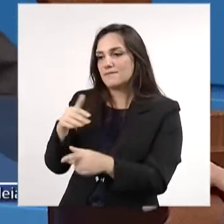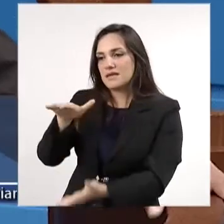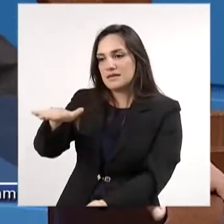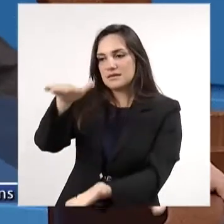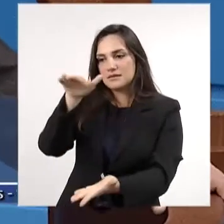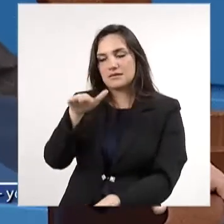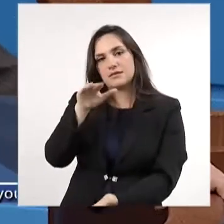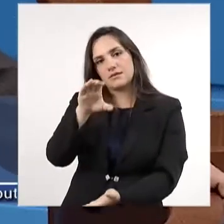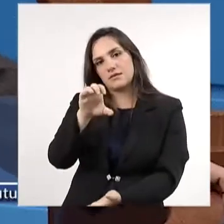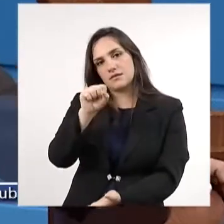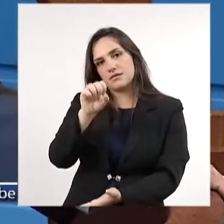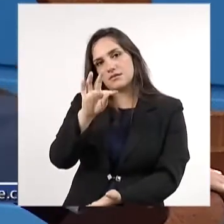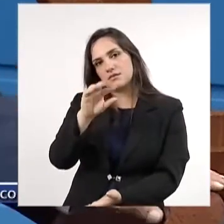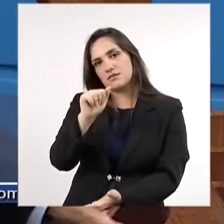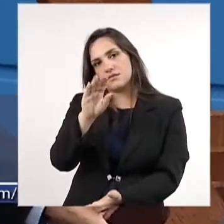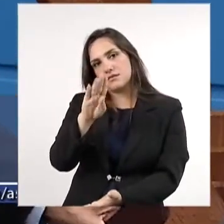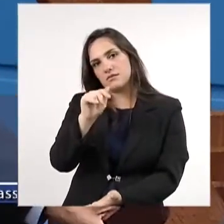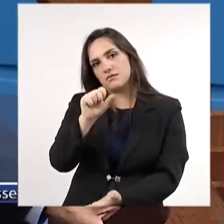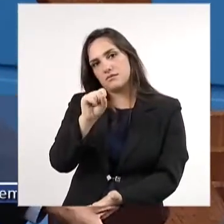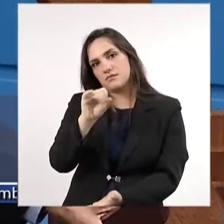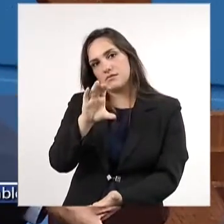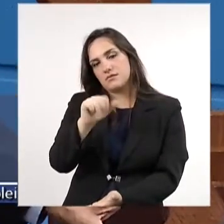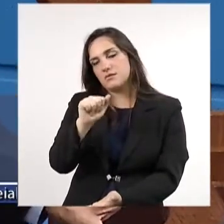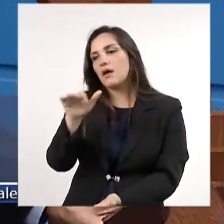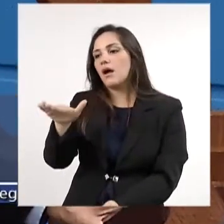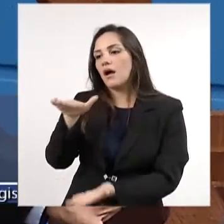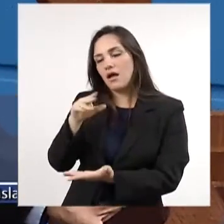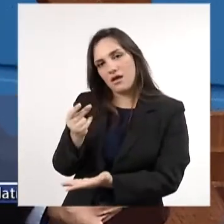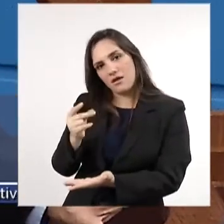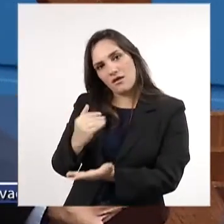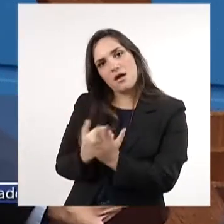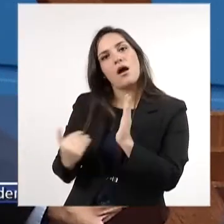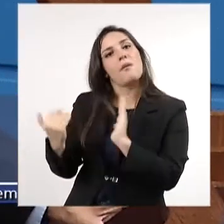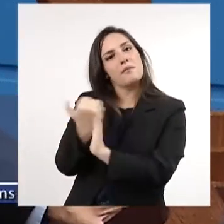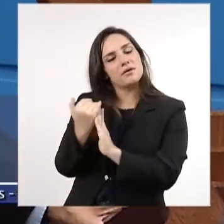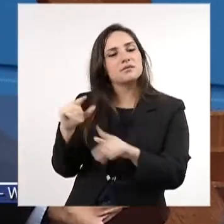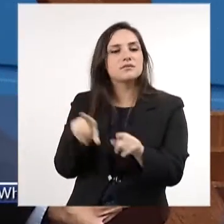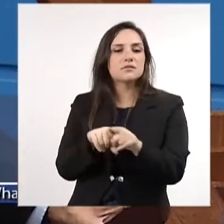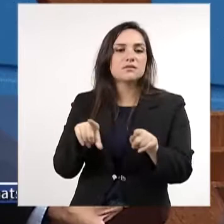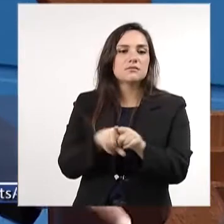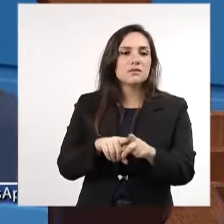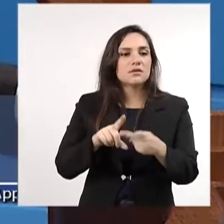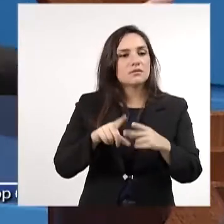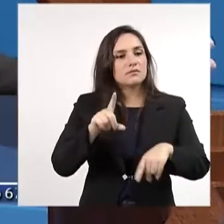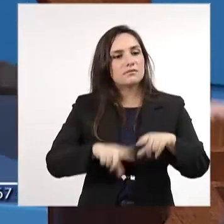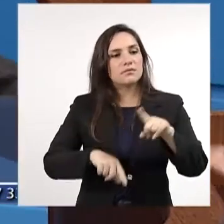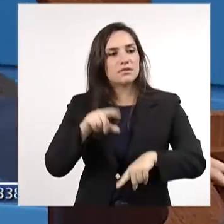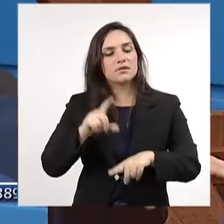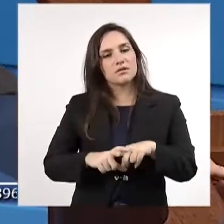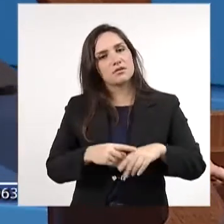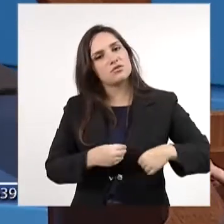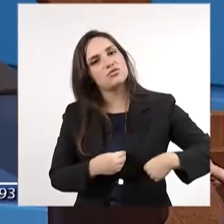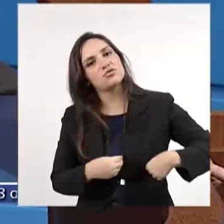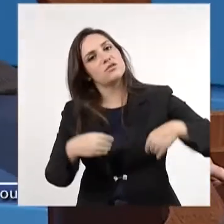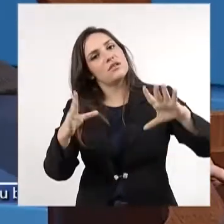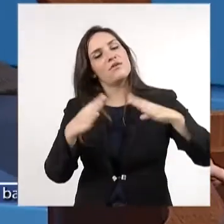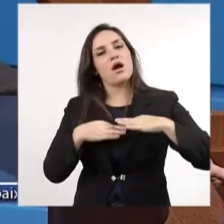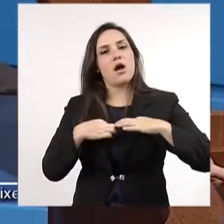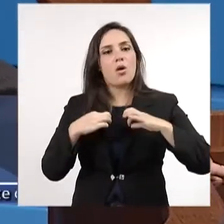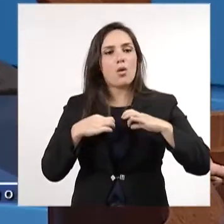básica, ele aumenta o preço dos produtos têxtil,